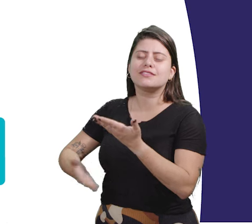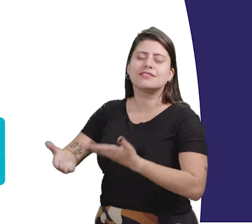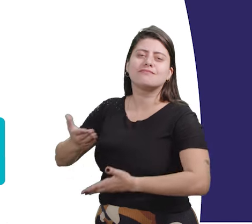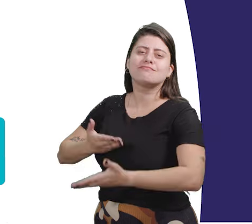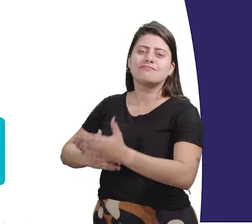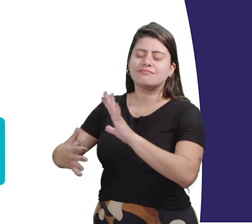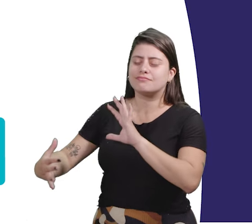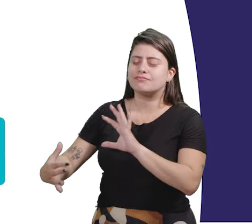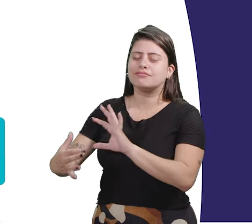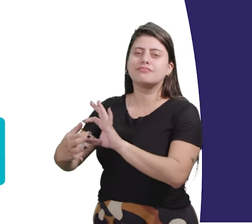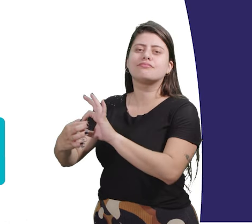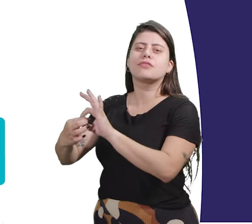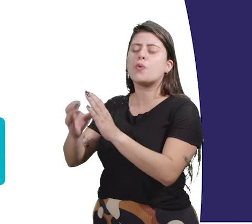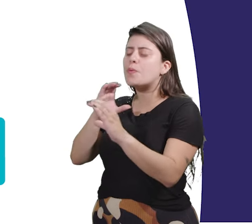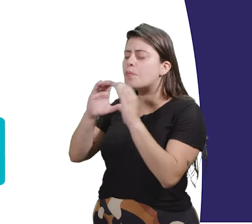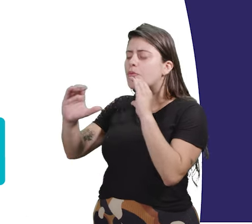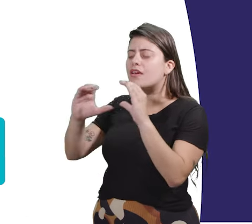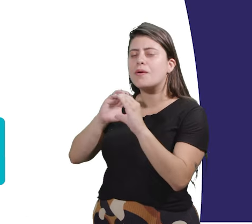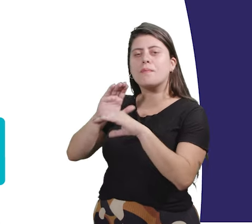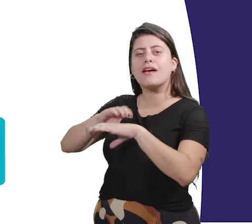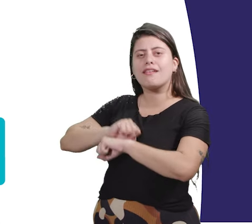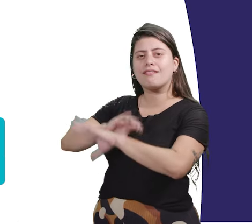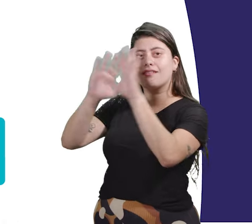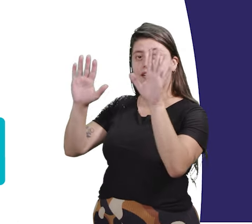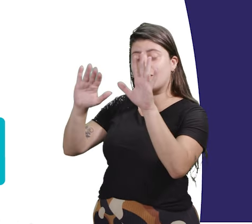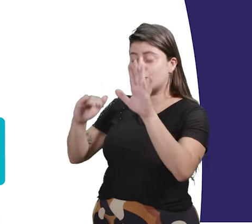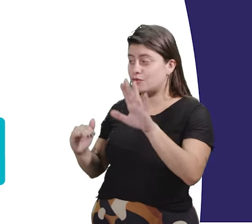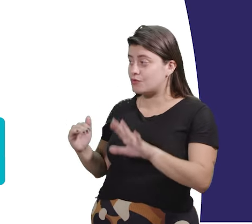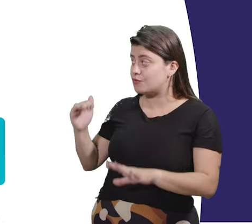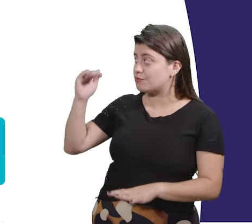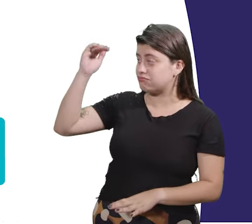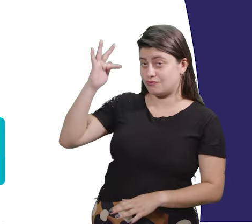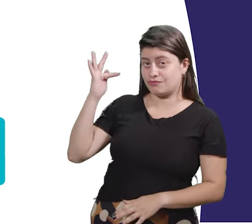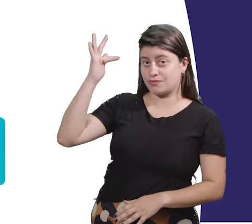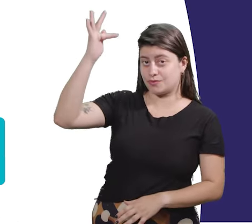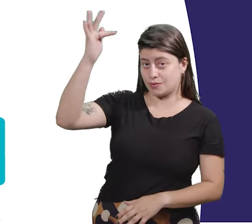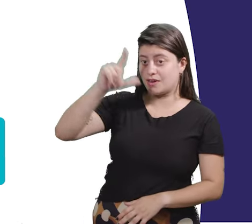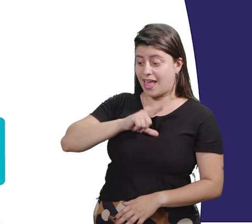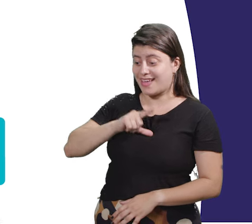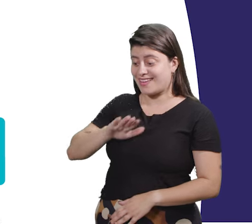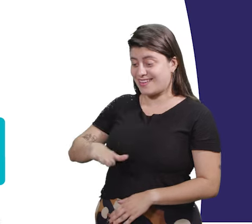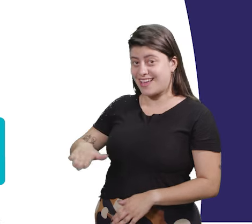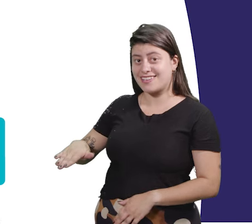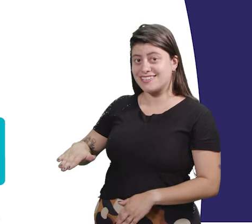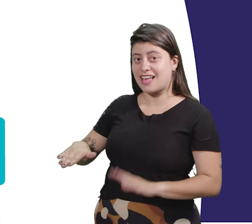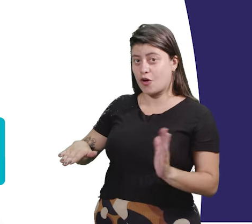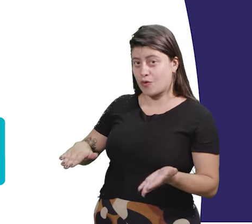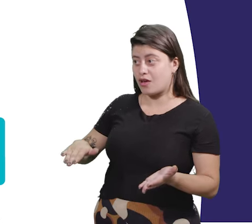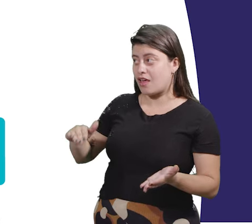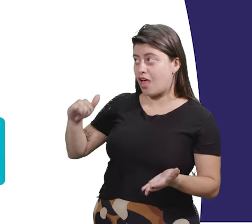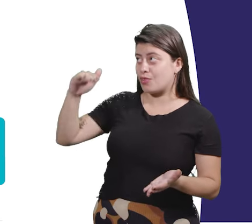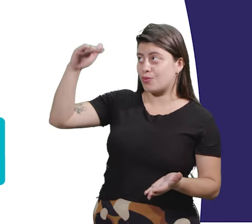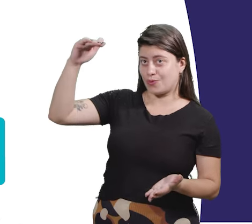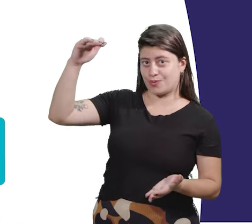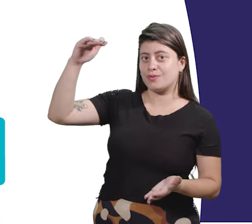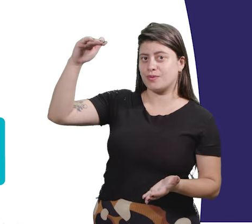fraterna e coerente, né? E mais comunicativa, e que futuramente teremos crianças hoje, né, futuros adultos